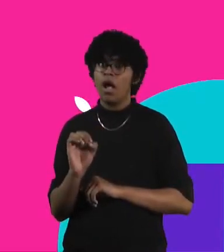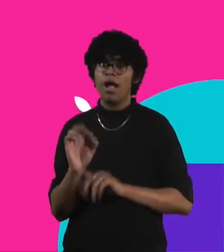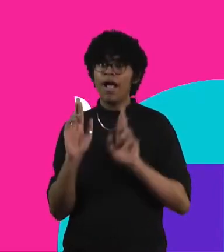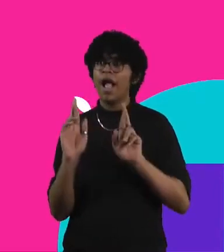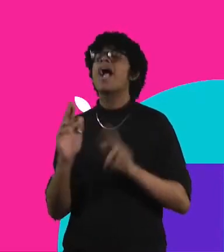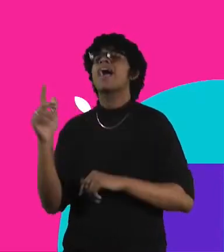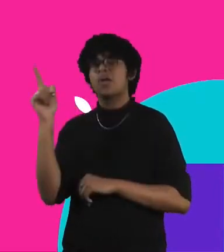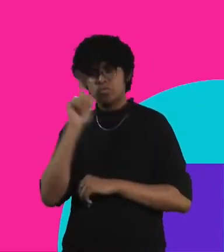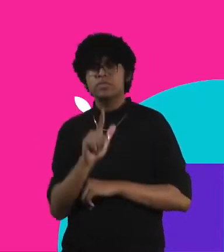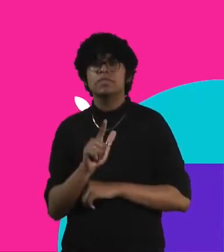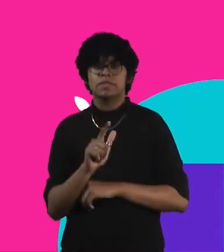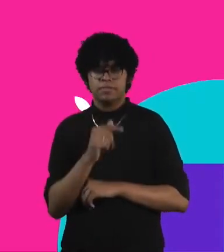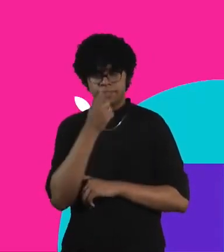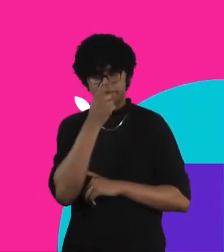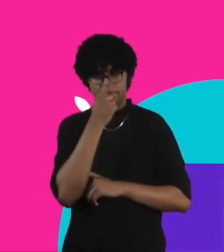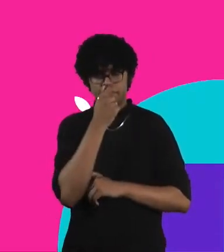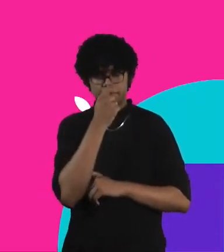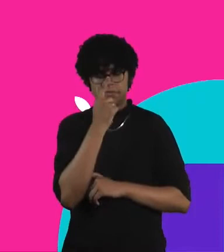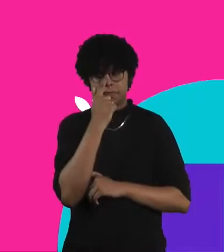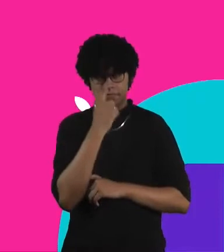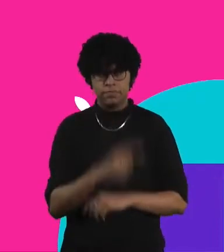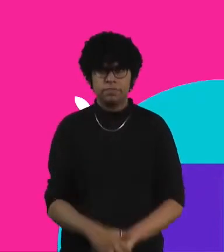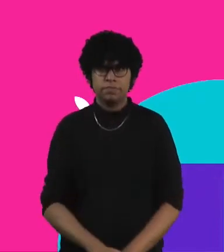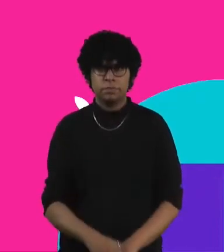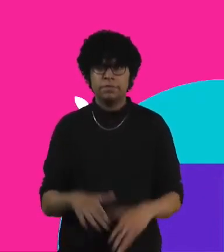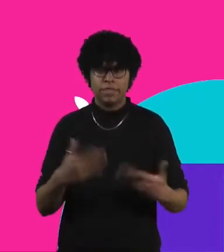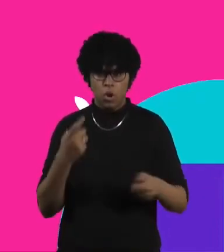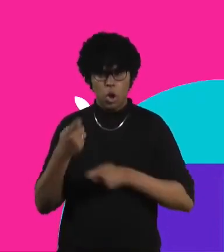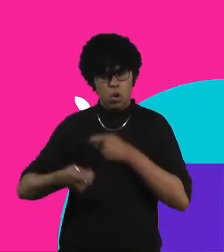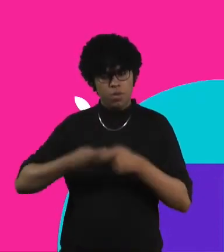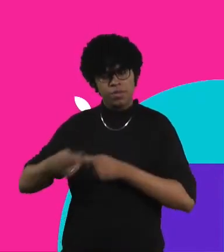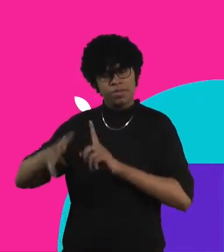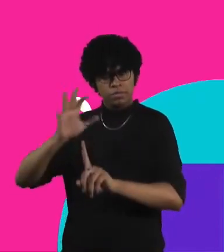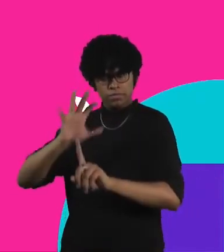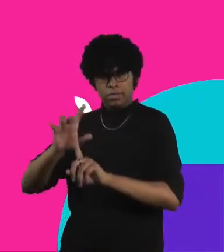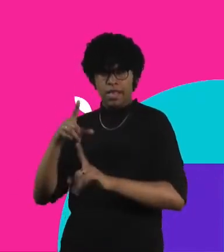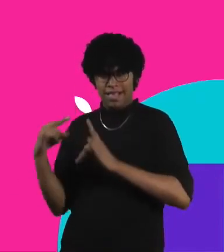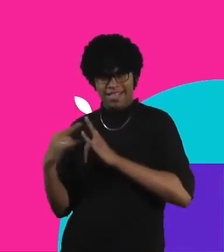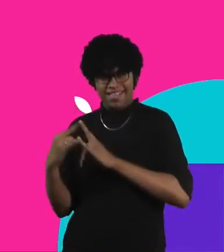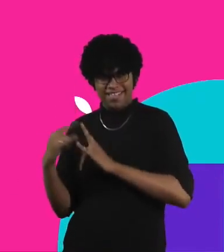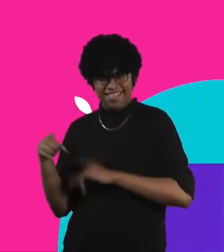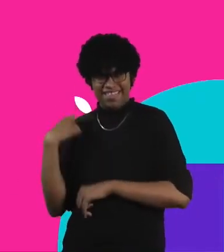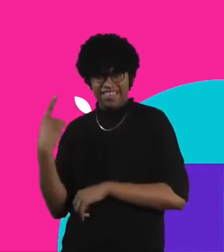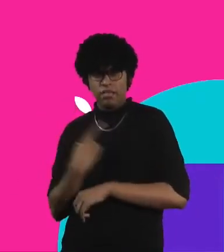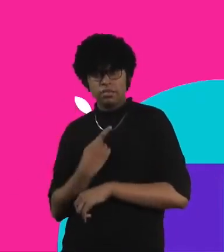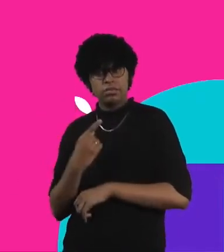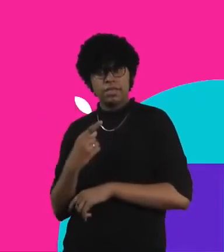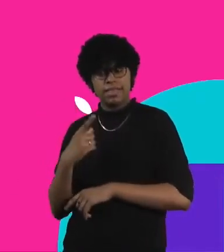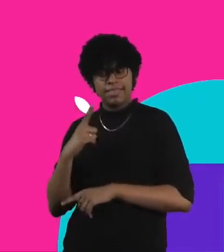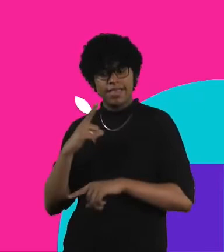em última instância. Para que a gente, então, mensure o impacto do Instituto SEIB, a gente usa uma ferramenta